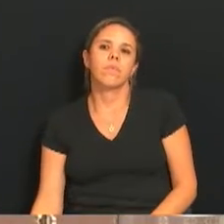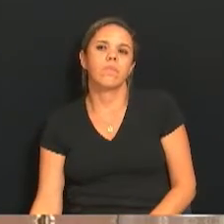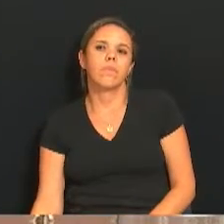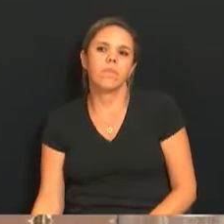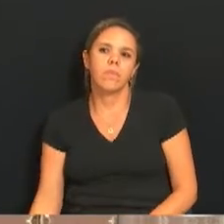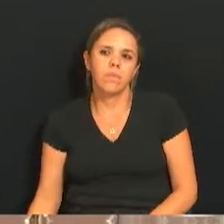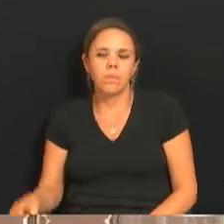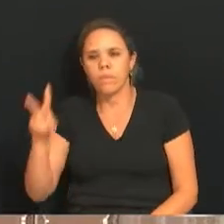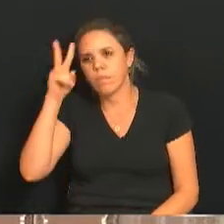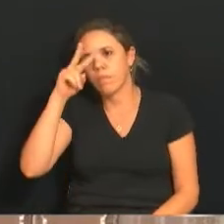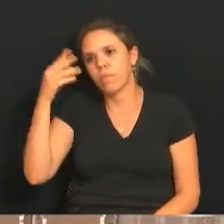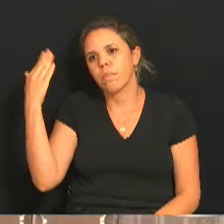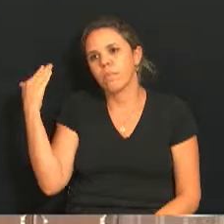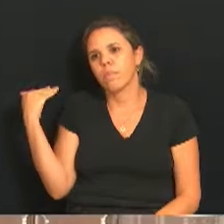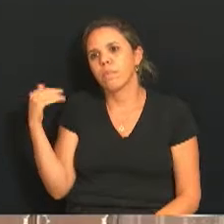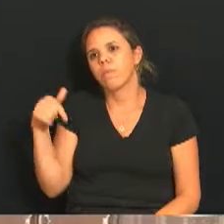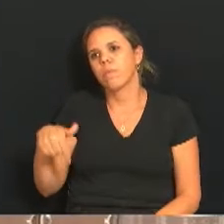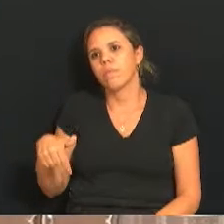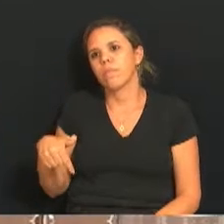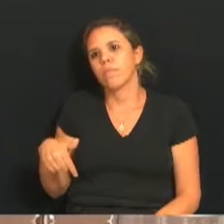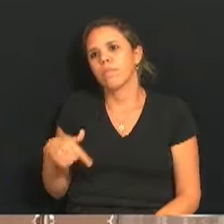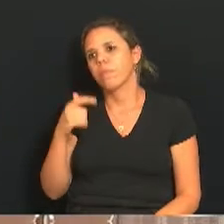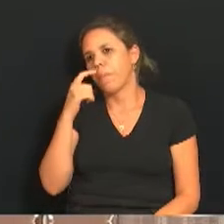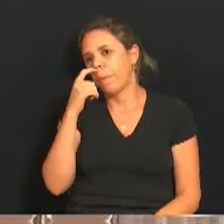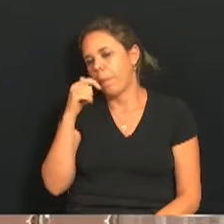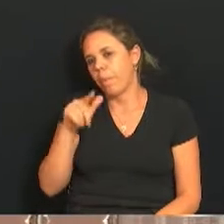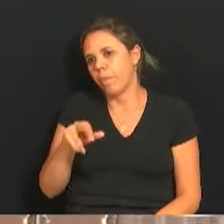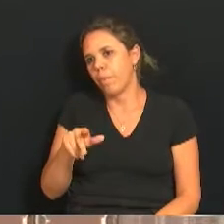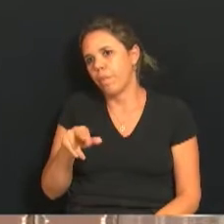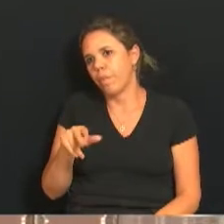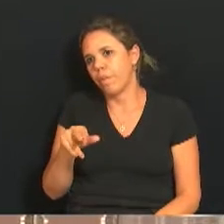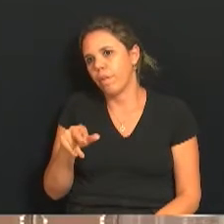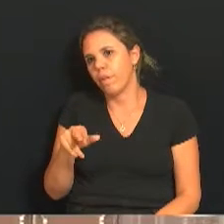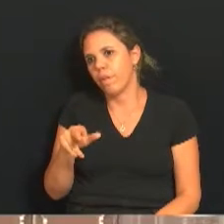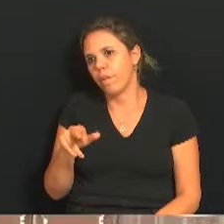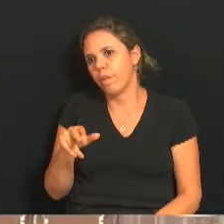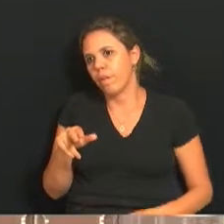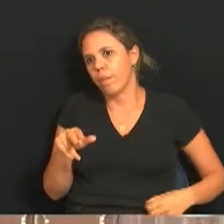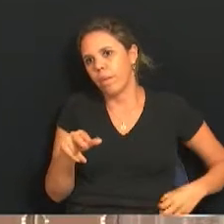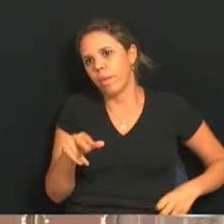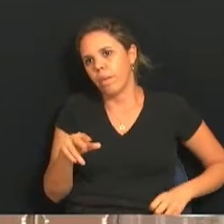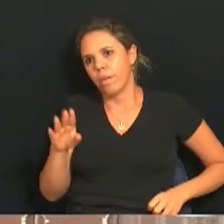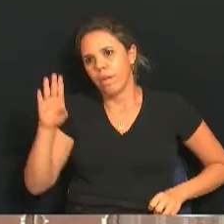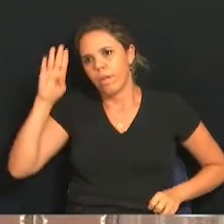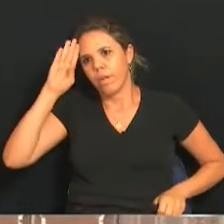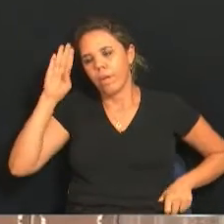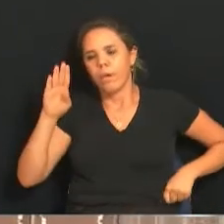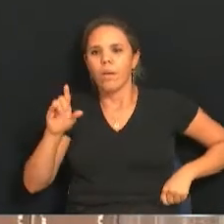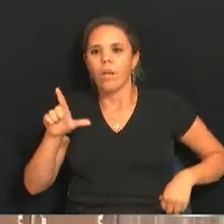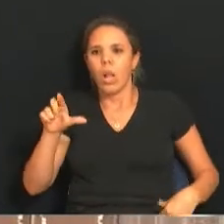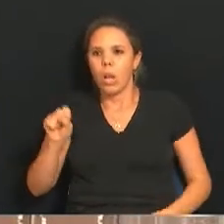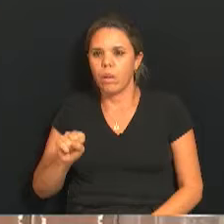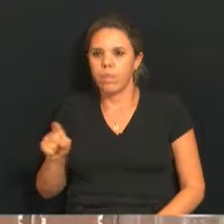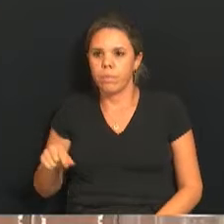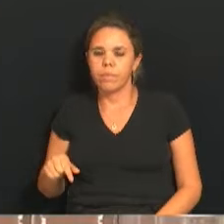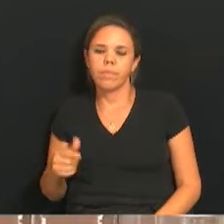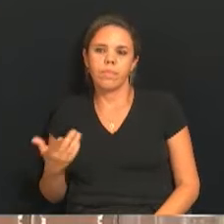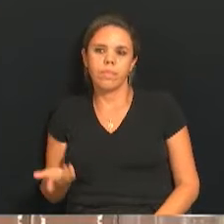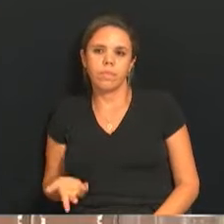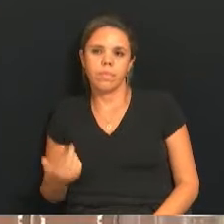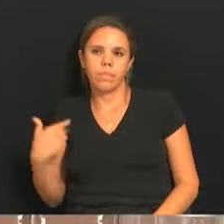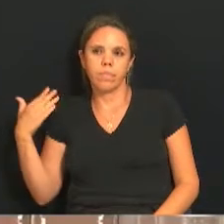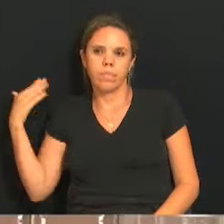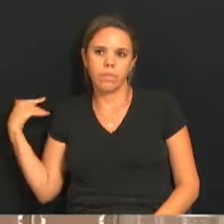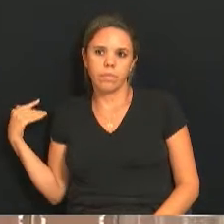lembro, está aqui junto um irmão meu, que é o Tenente Coronel Augusto. Eu lembro que na nossa época